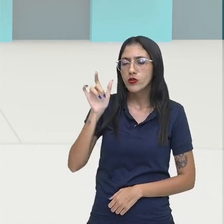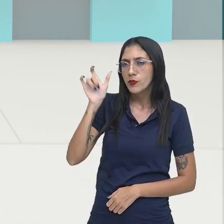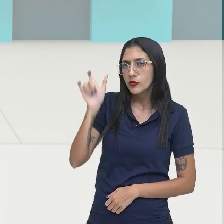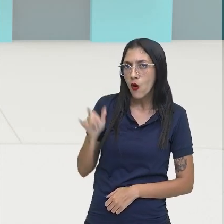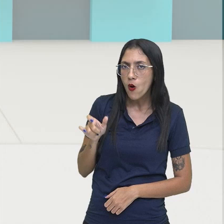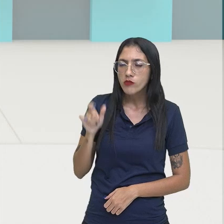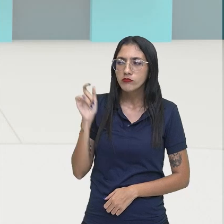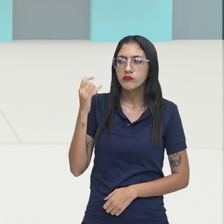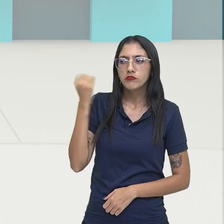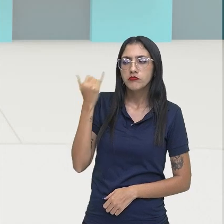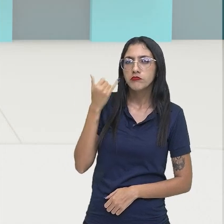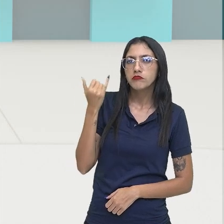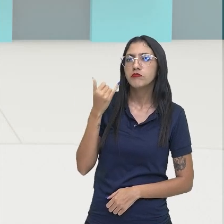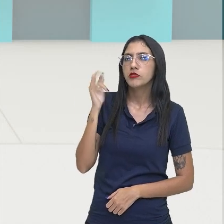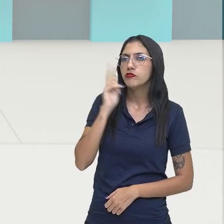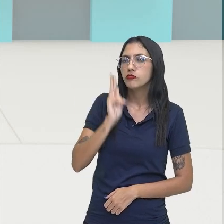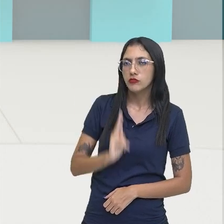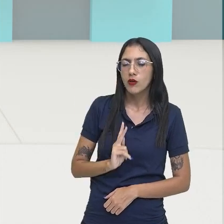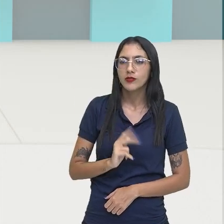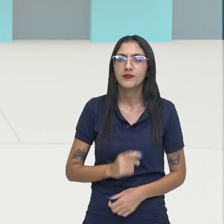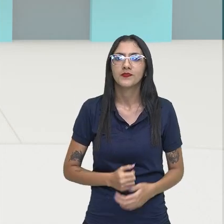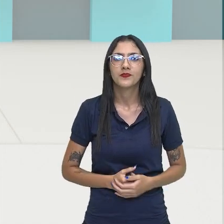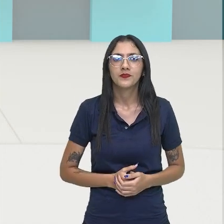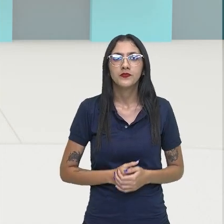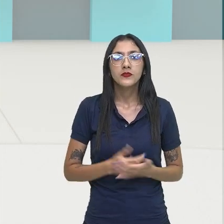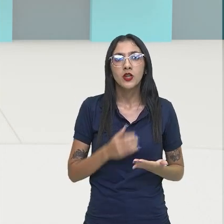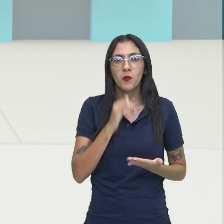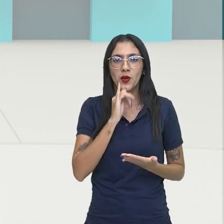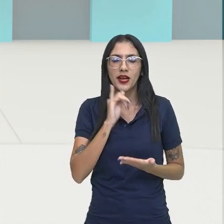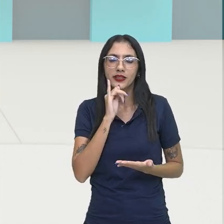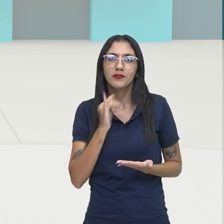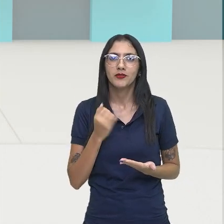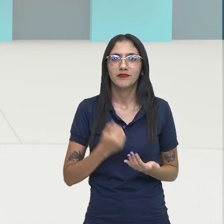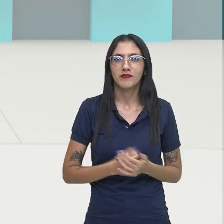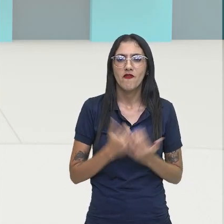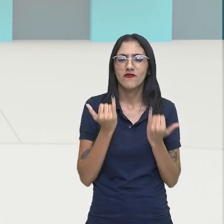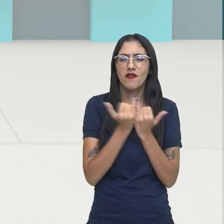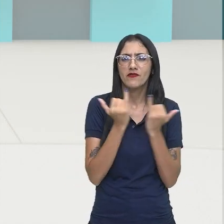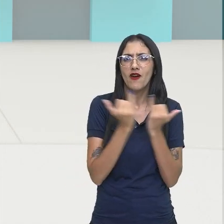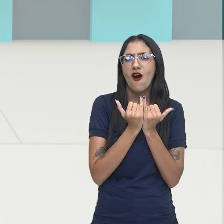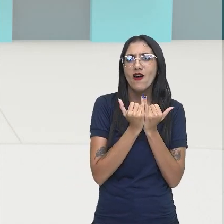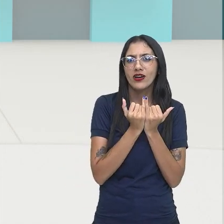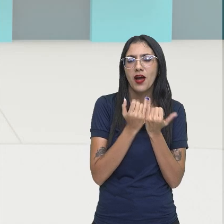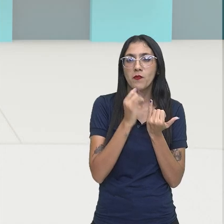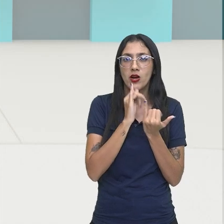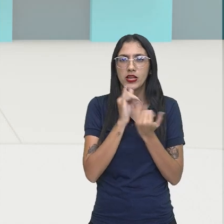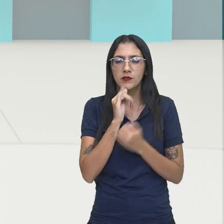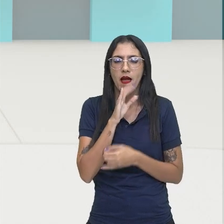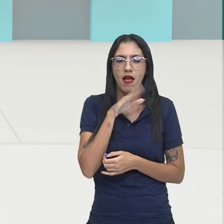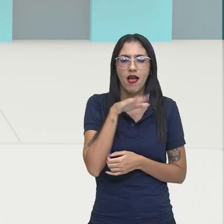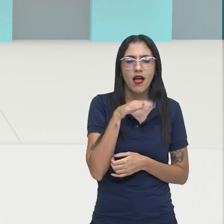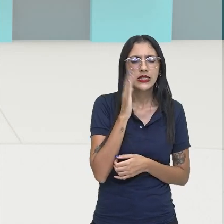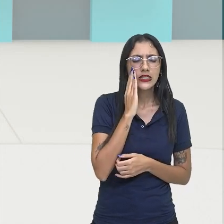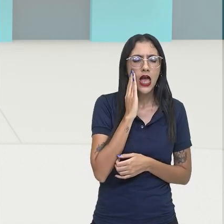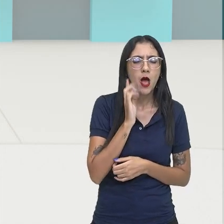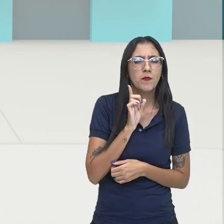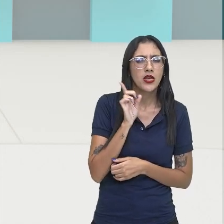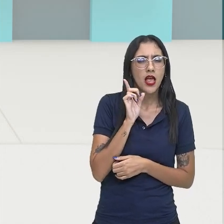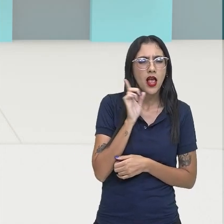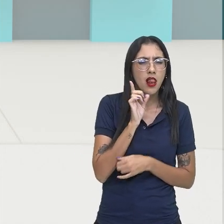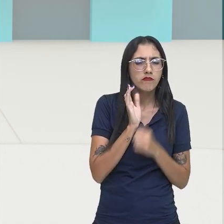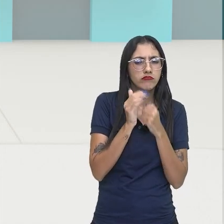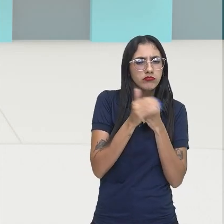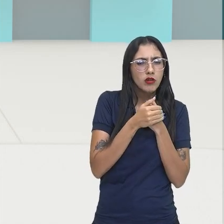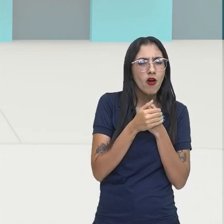a história. Um exemplo muito clássico de narração é a fofoca, gente. Porque, olha, o fulano, nossa, aconteceu isso e isso na